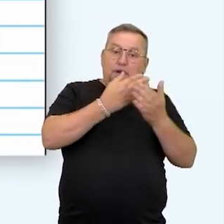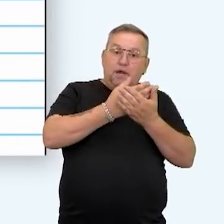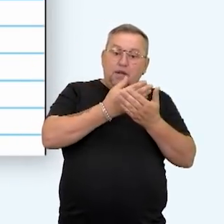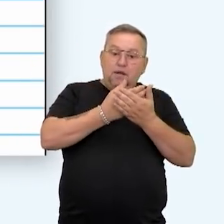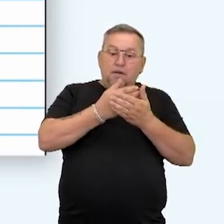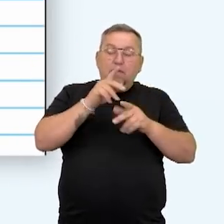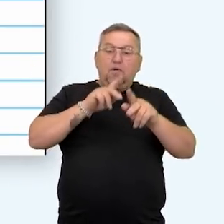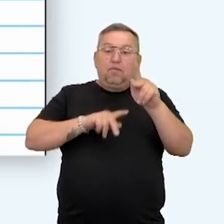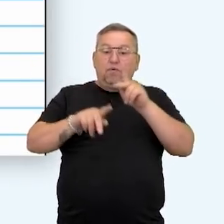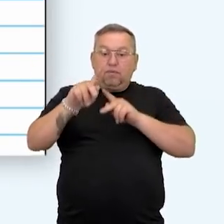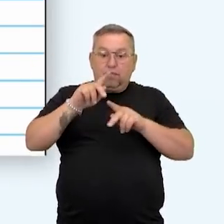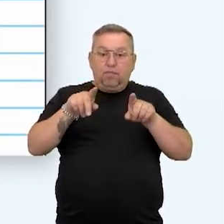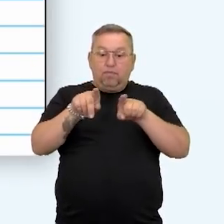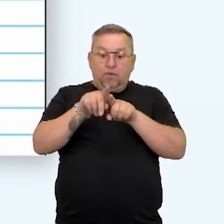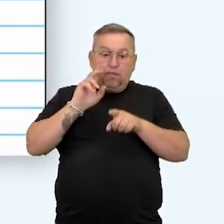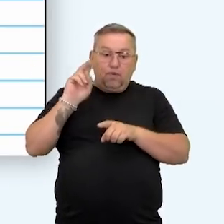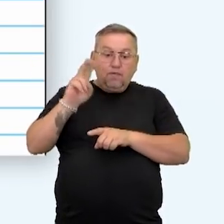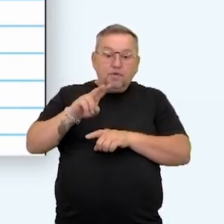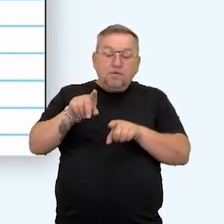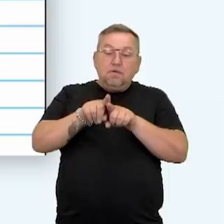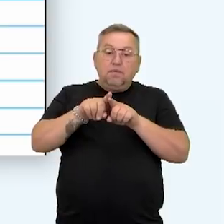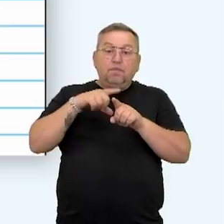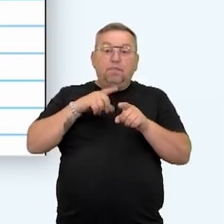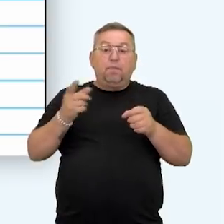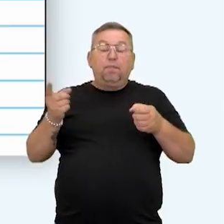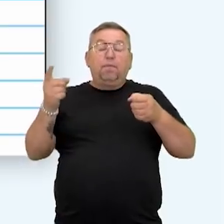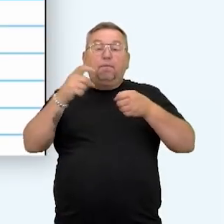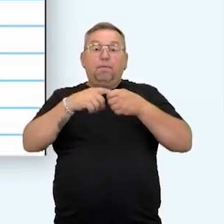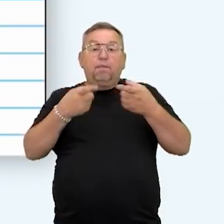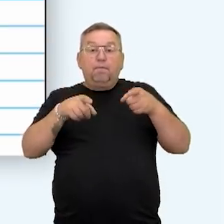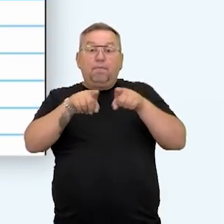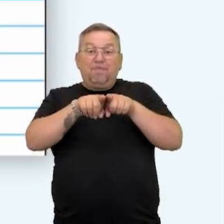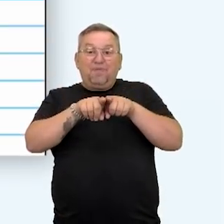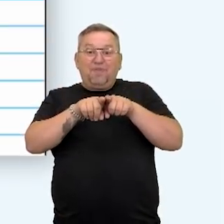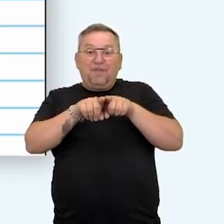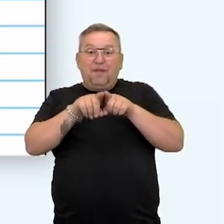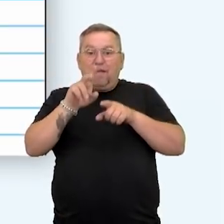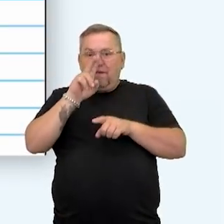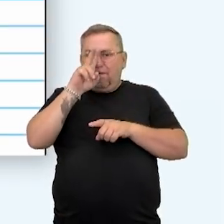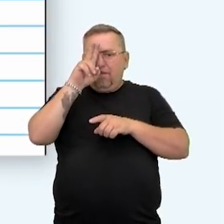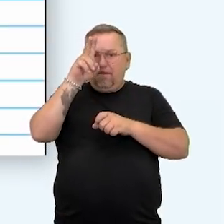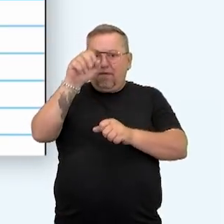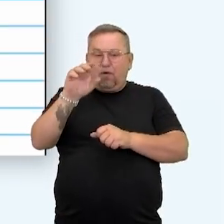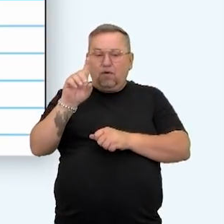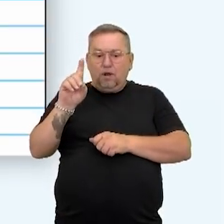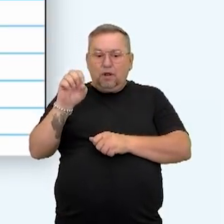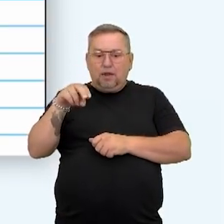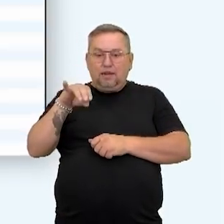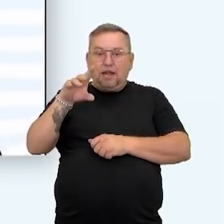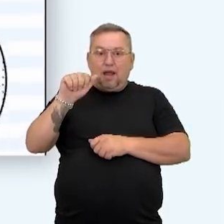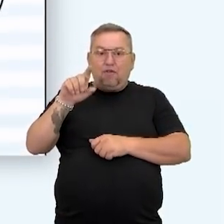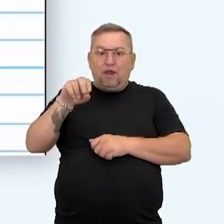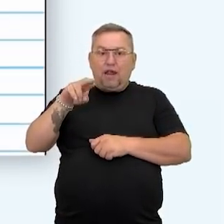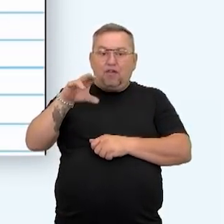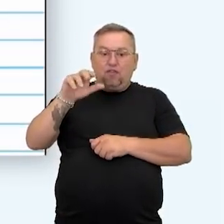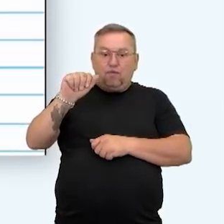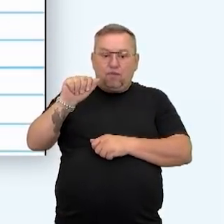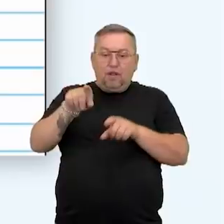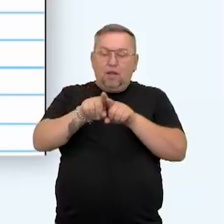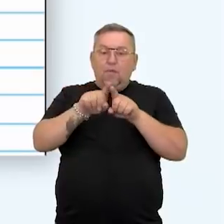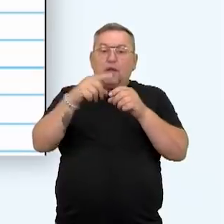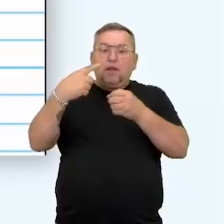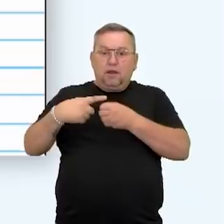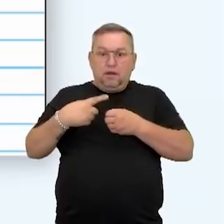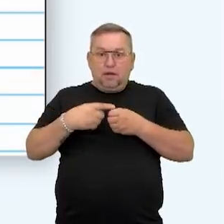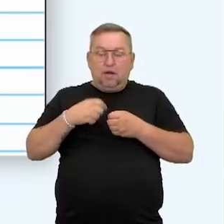chamamos de movimento pendular. A esse critério de integração, damos o nome de forte intensidade relativa. No caso de cidades muito